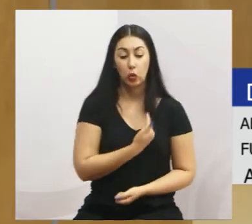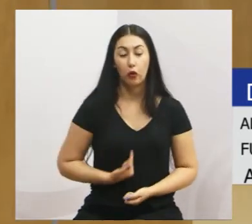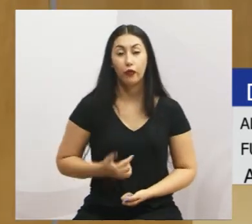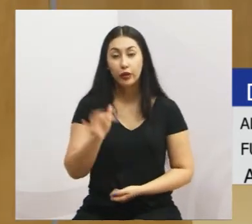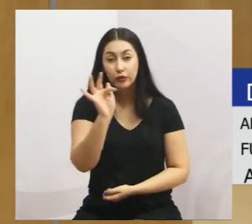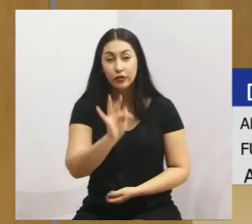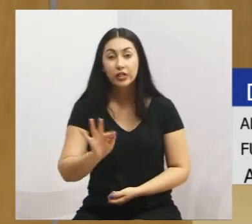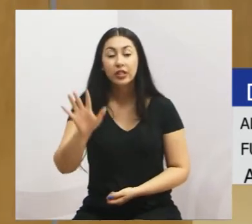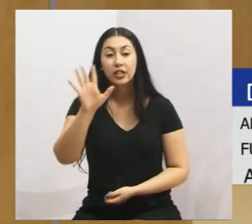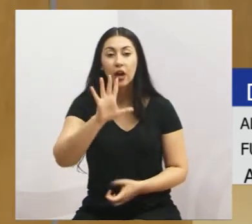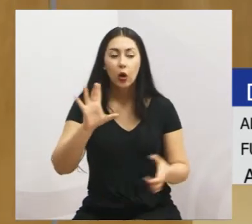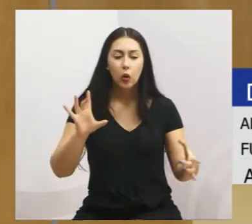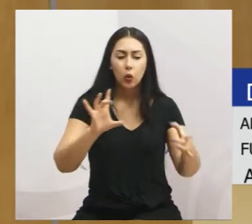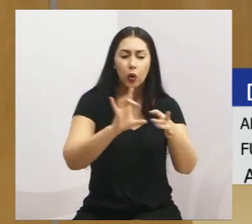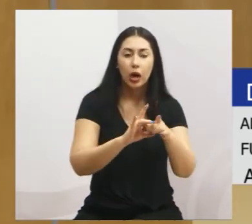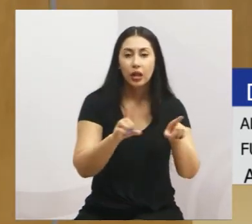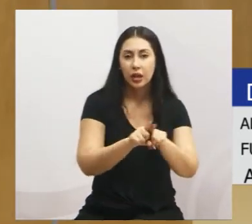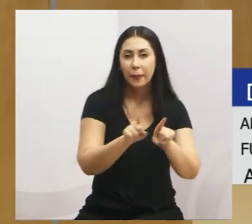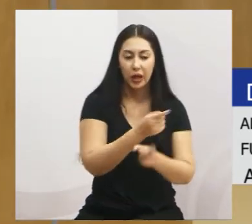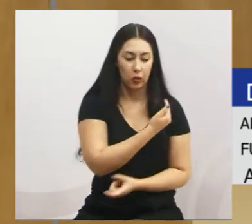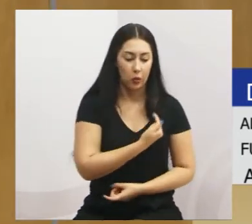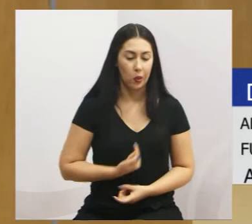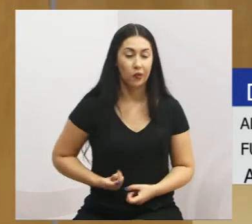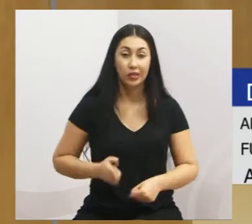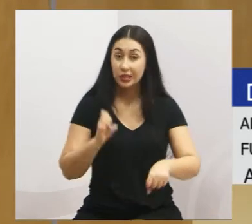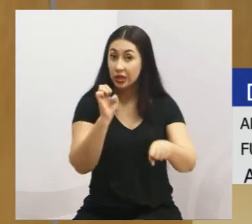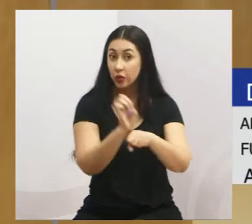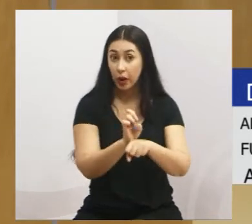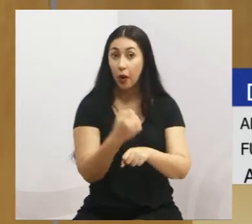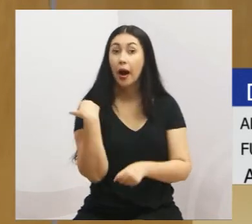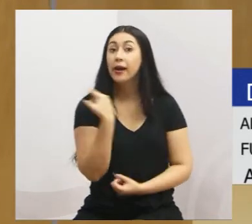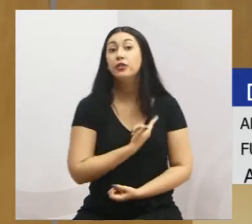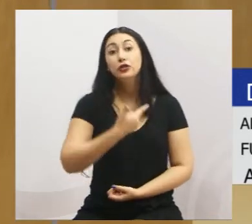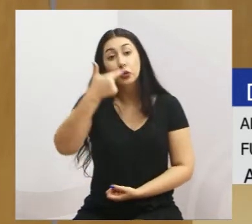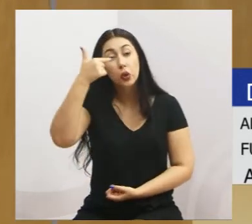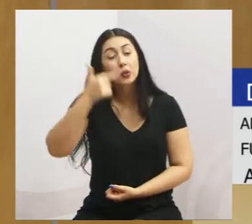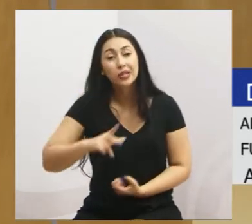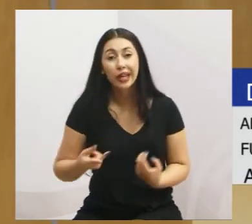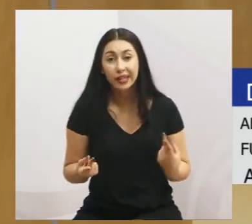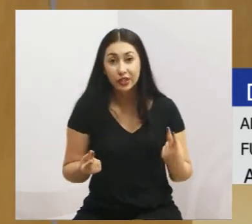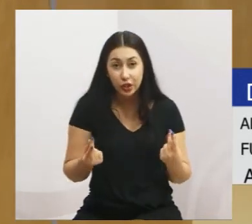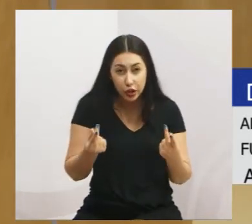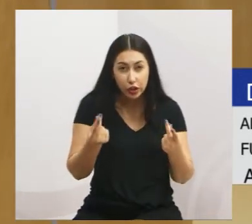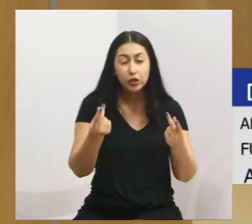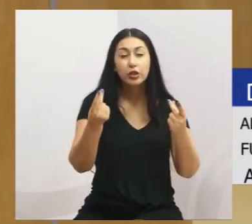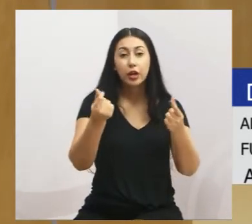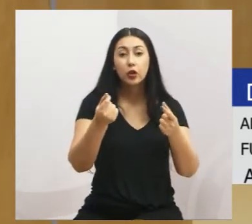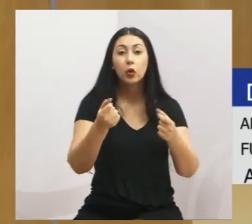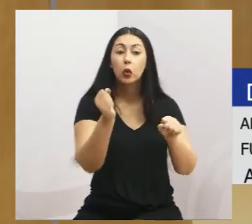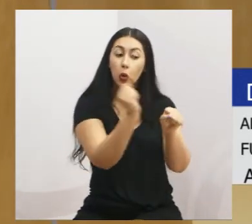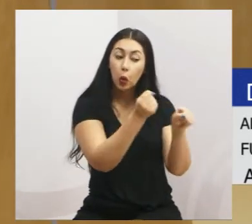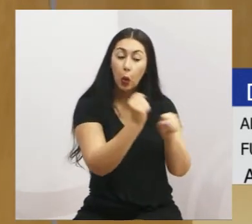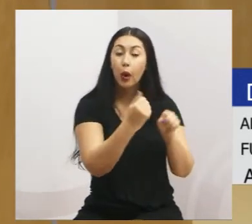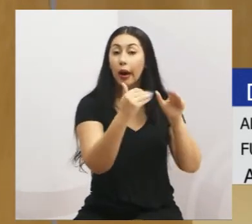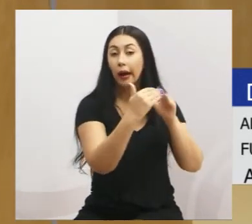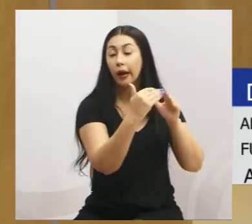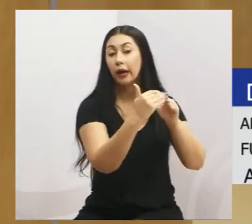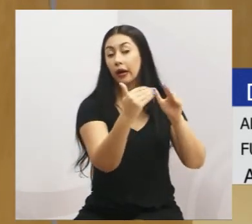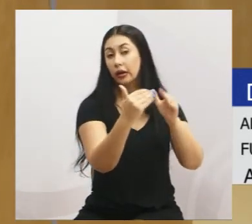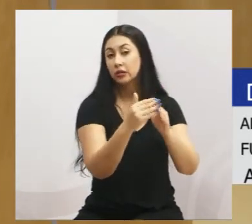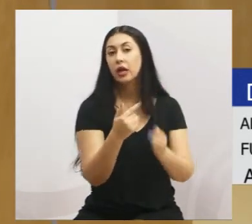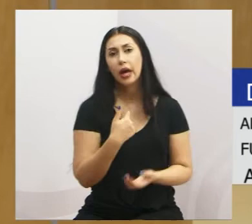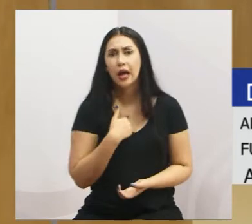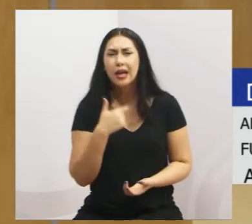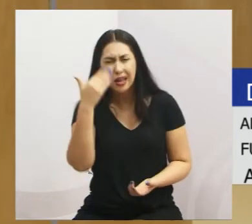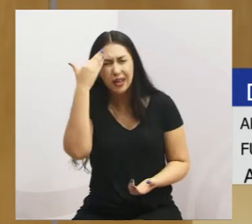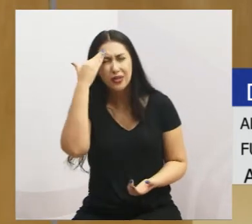fazer uma articulação com o governo estadual, para que tenha recursos necessários para produzir moradia. Aqui eu